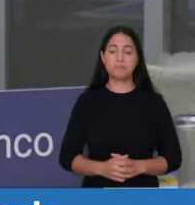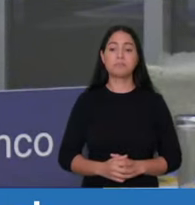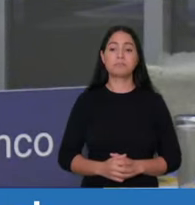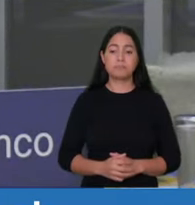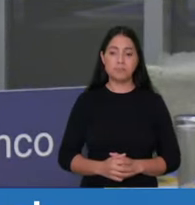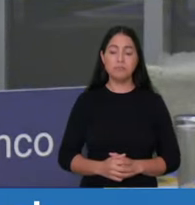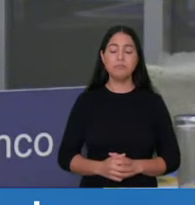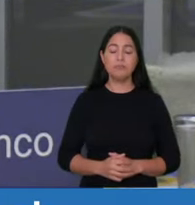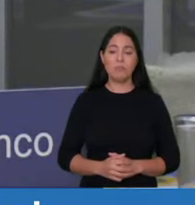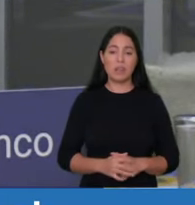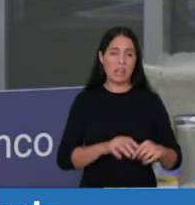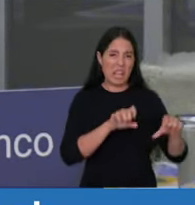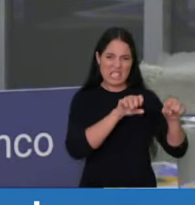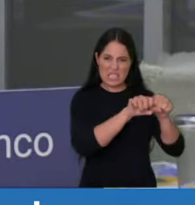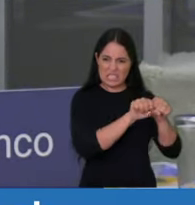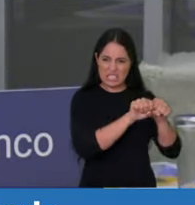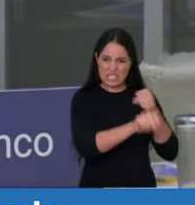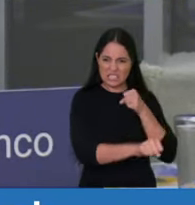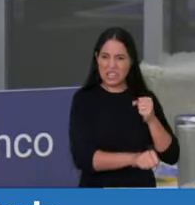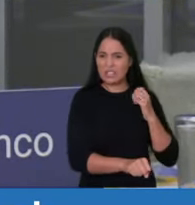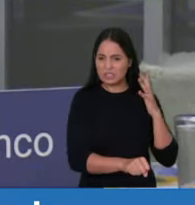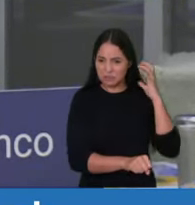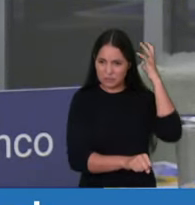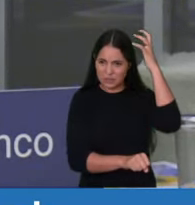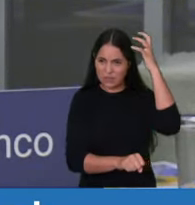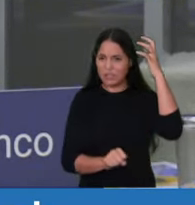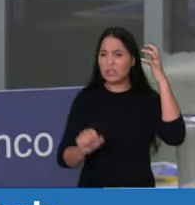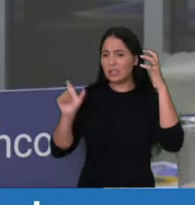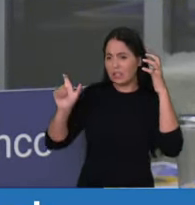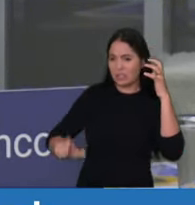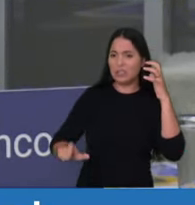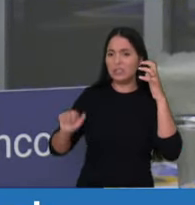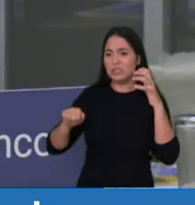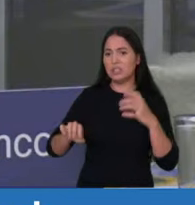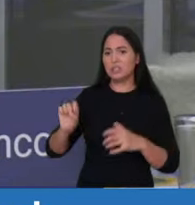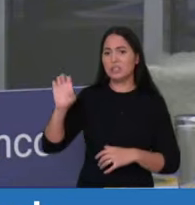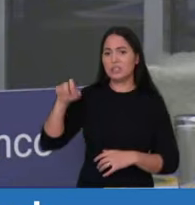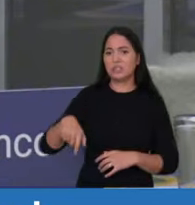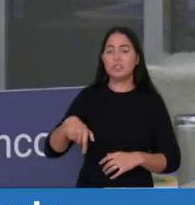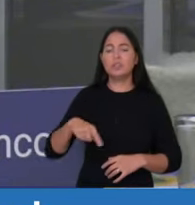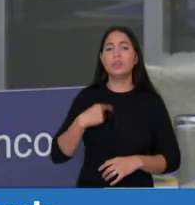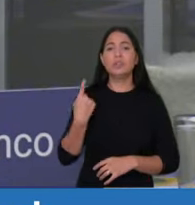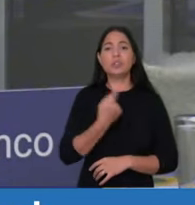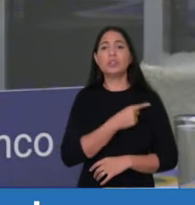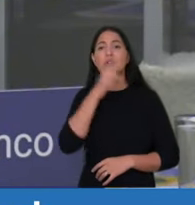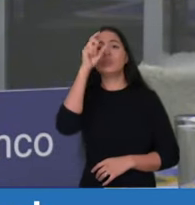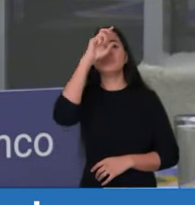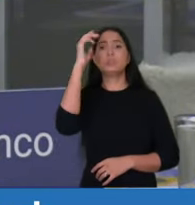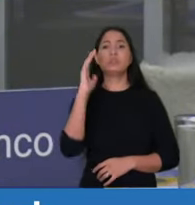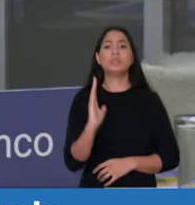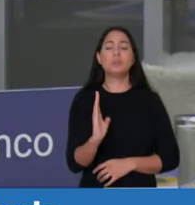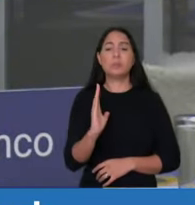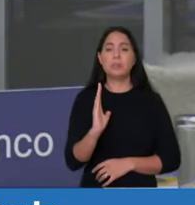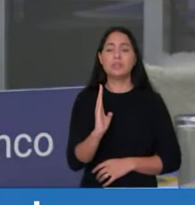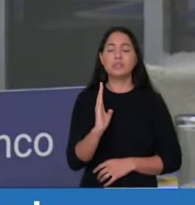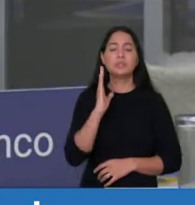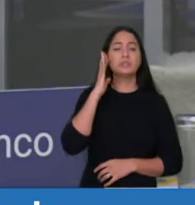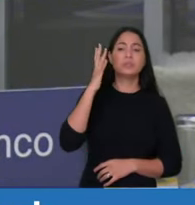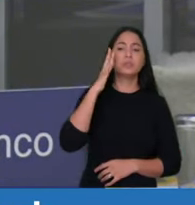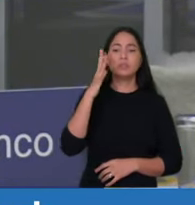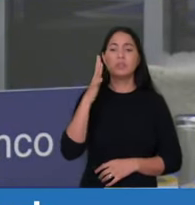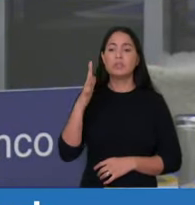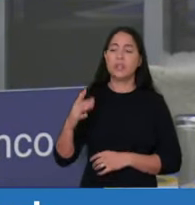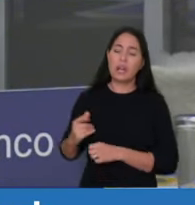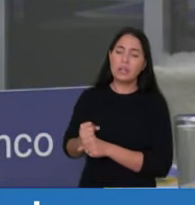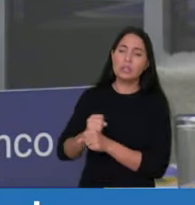O assassinato de Marielle Franco foi, e de Anderson Gomes, foi o prenúncio do que nós veríamos no Brasil nos próximos